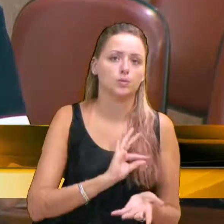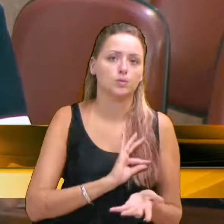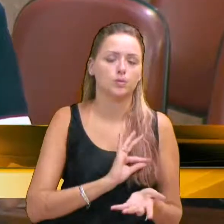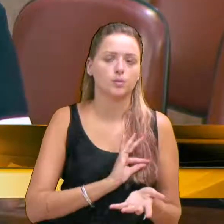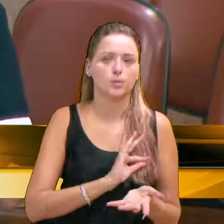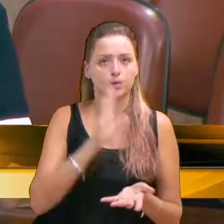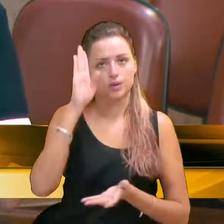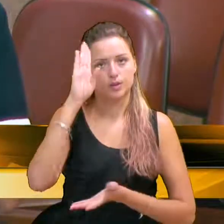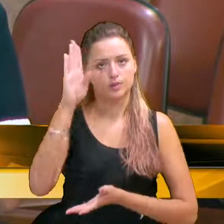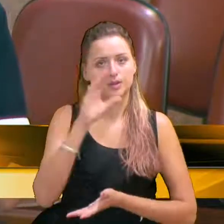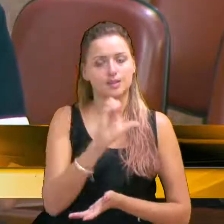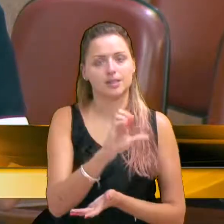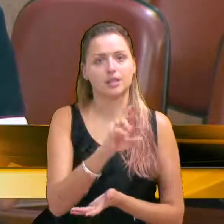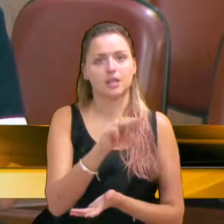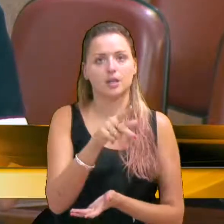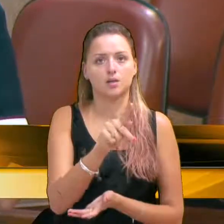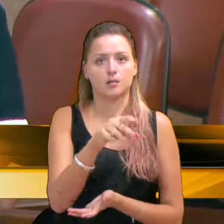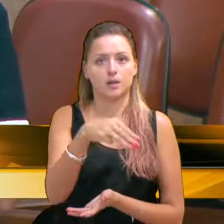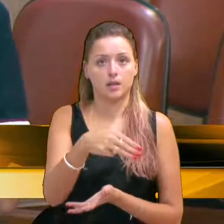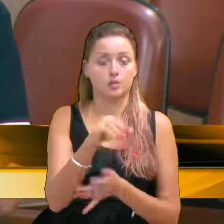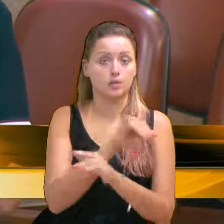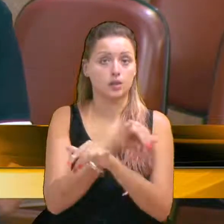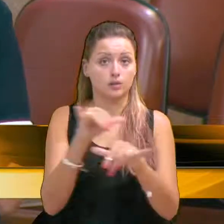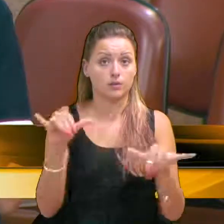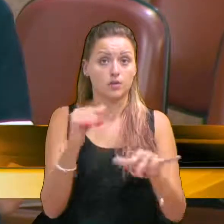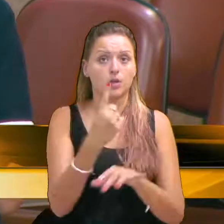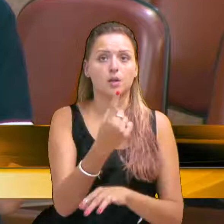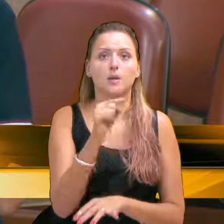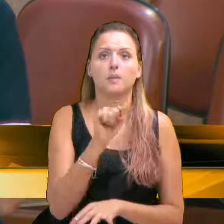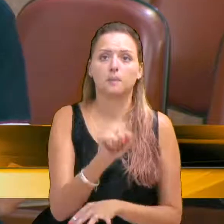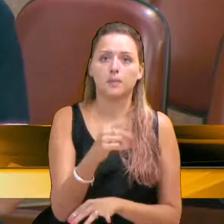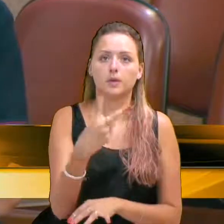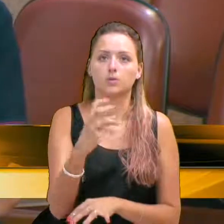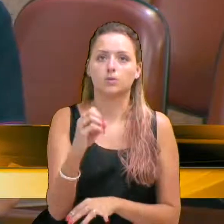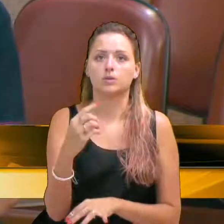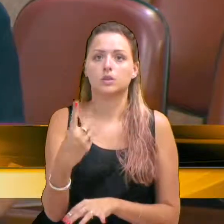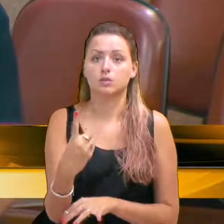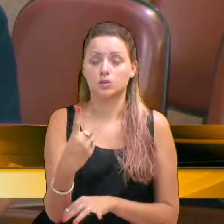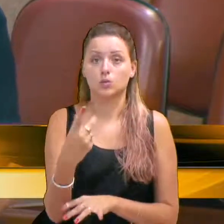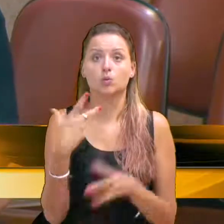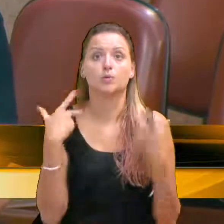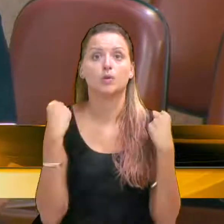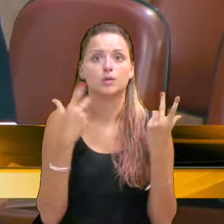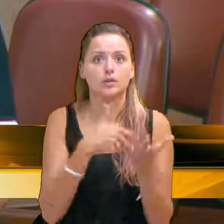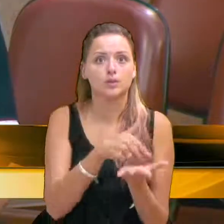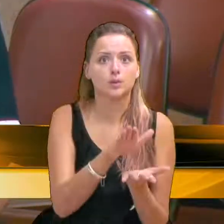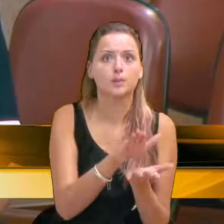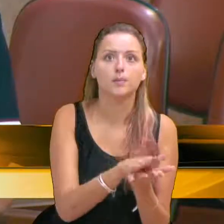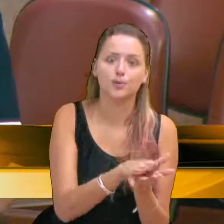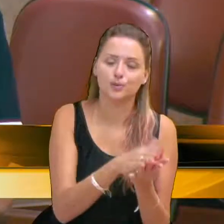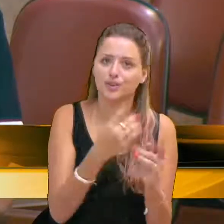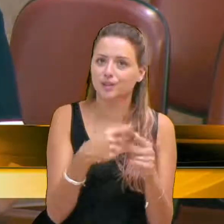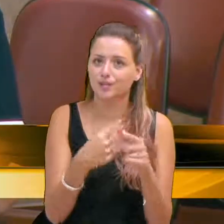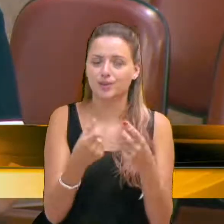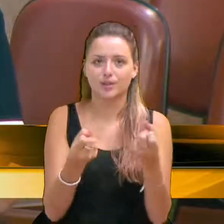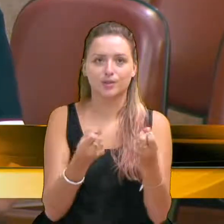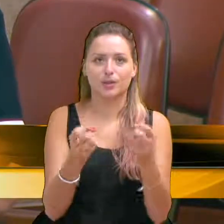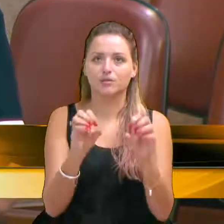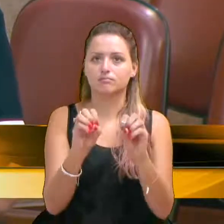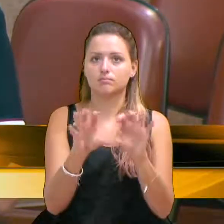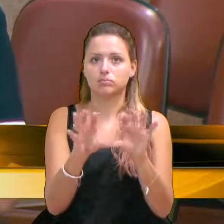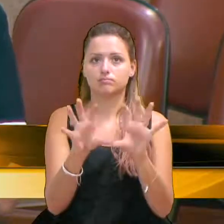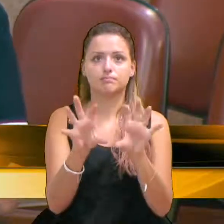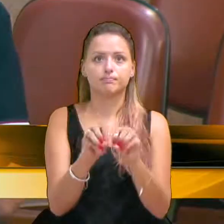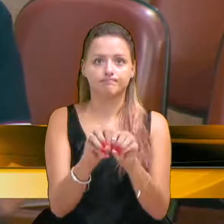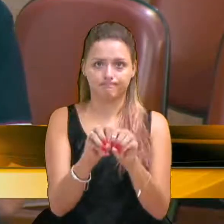Militar, CRBM, divulgou que 1.201 motoristas foram autuados por trafegarem com os faróis desligados no ano